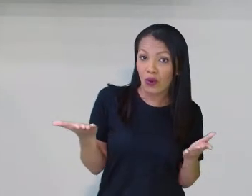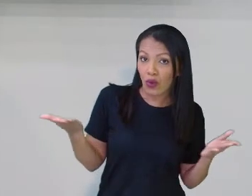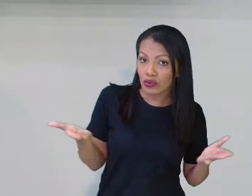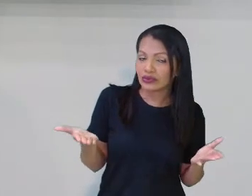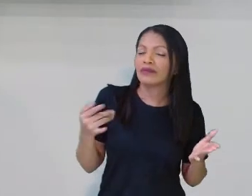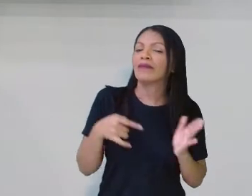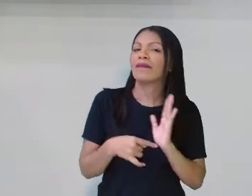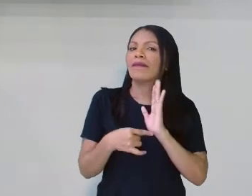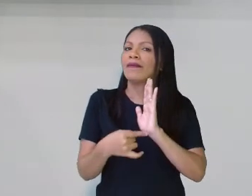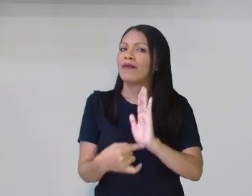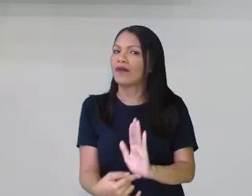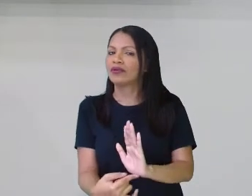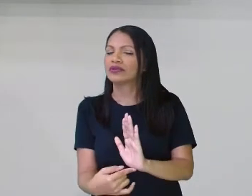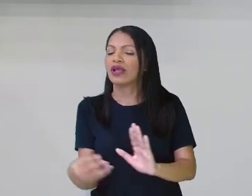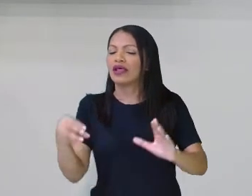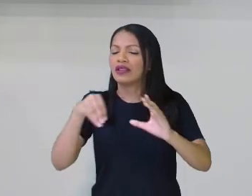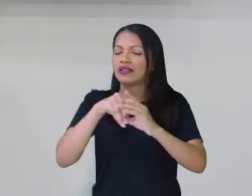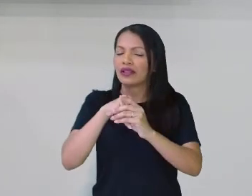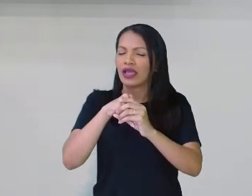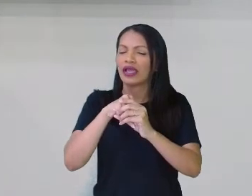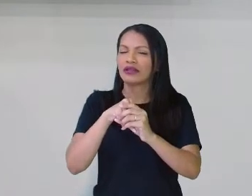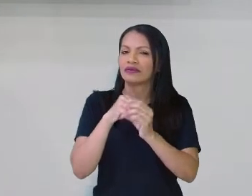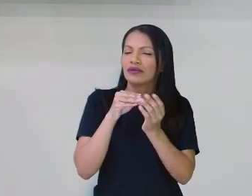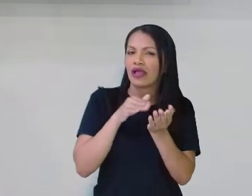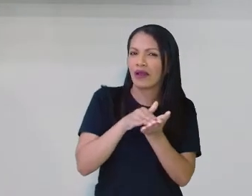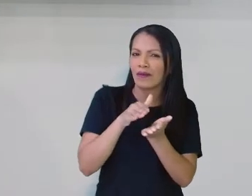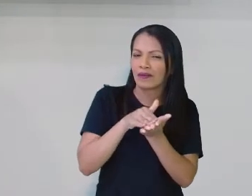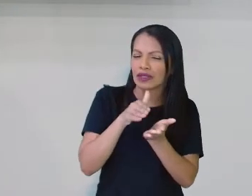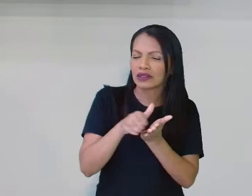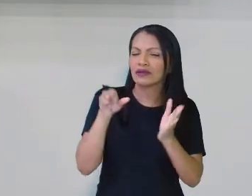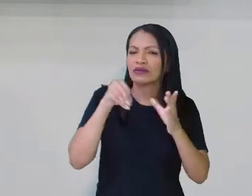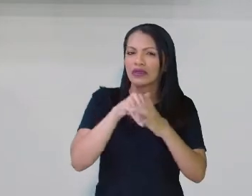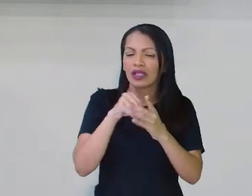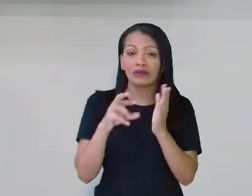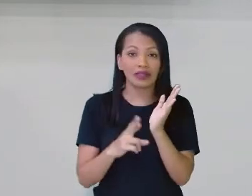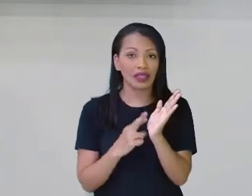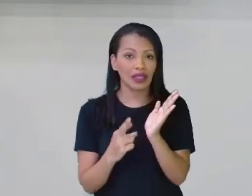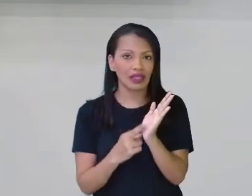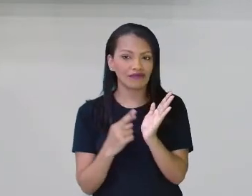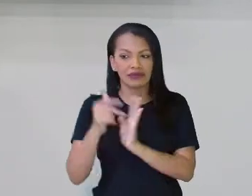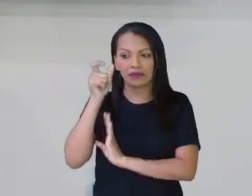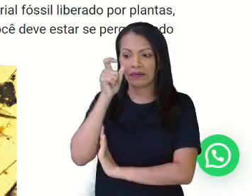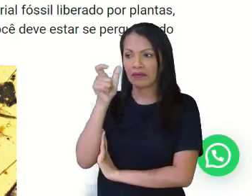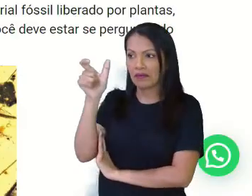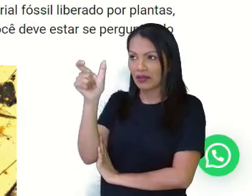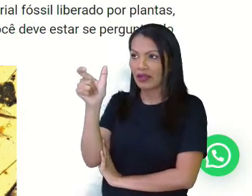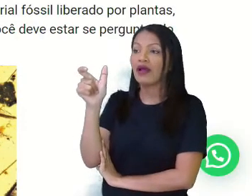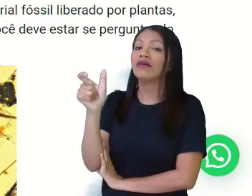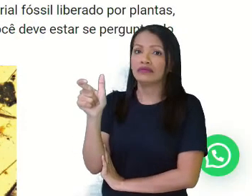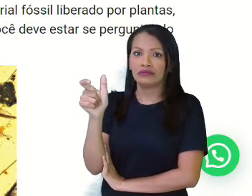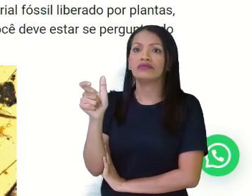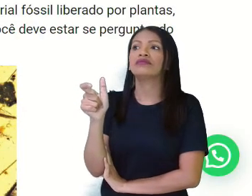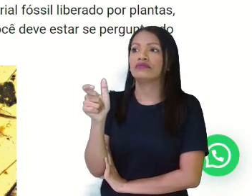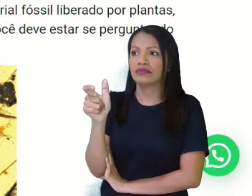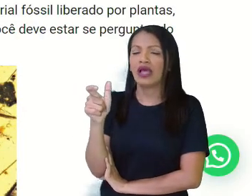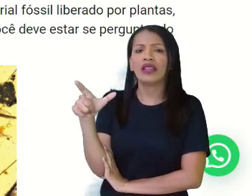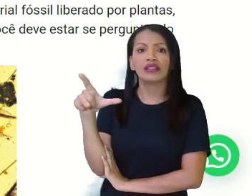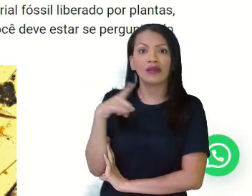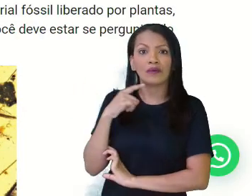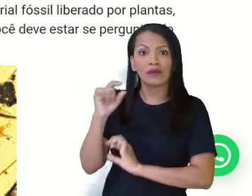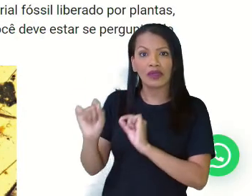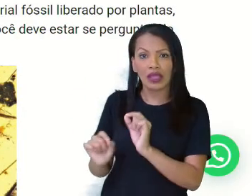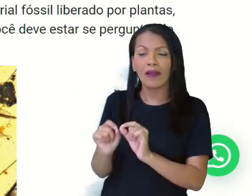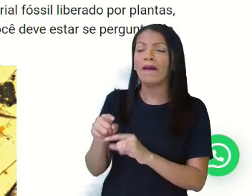matéria dessa revista Ciências Hoje, bem interessante, que fala Mais um Dino com Penas. É o título